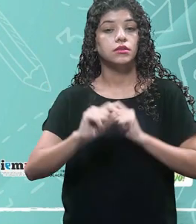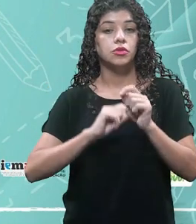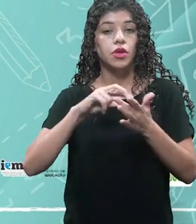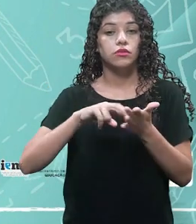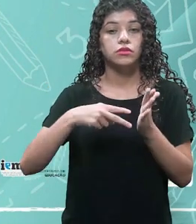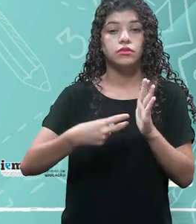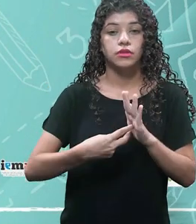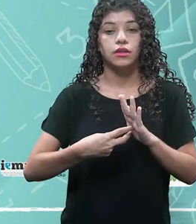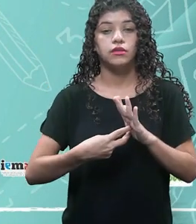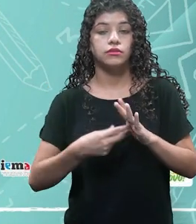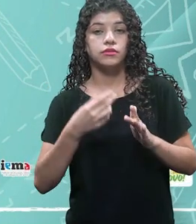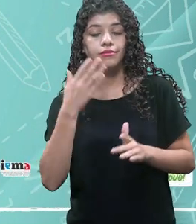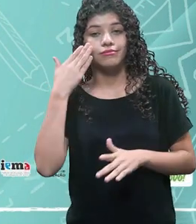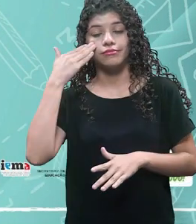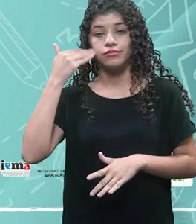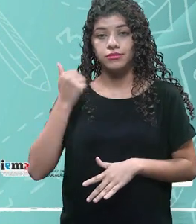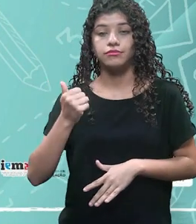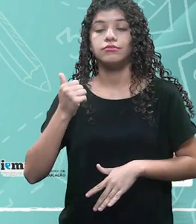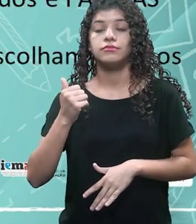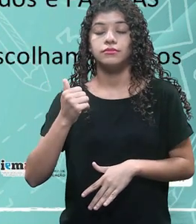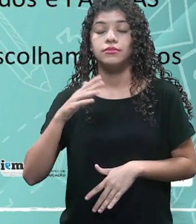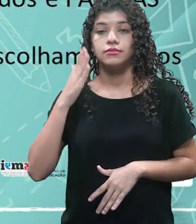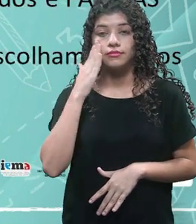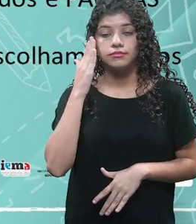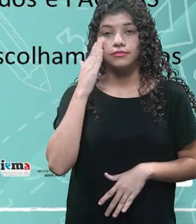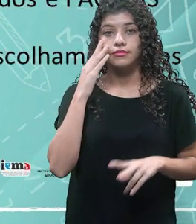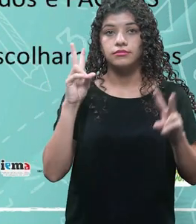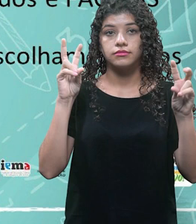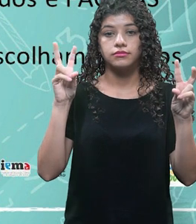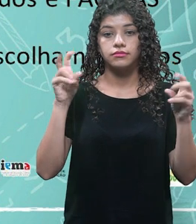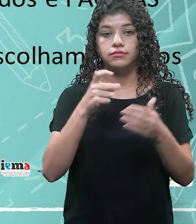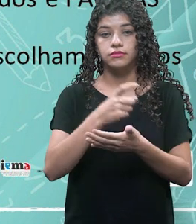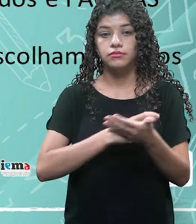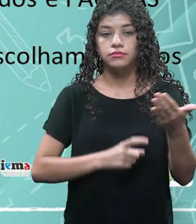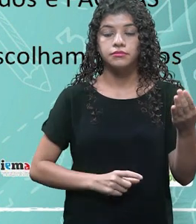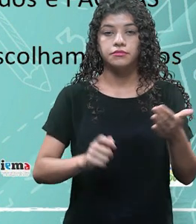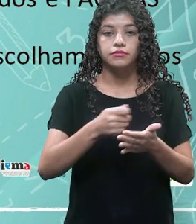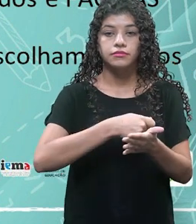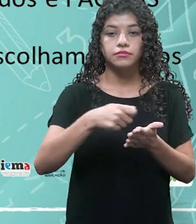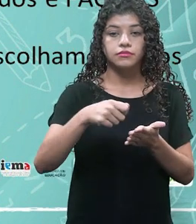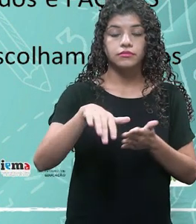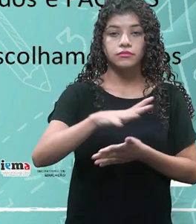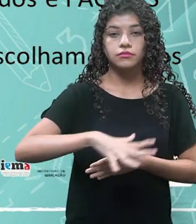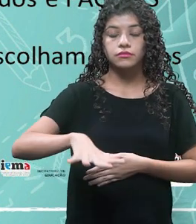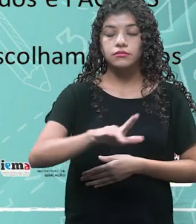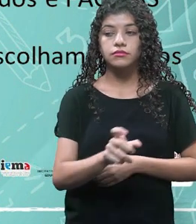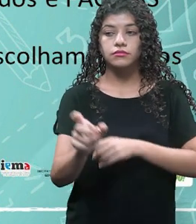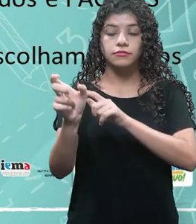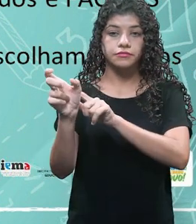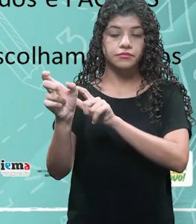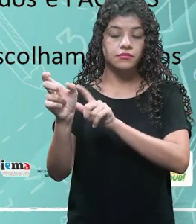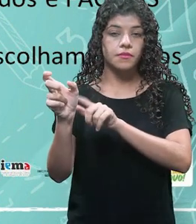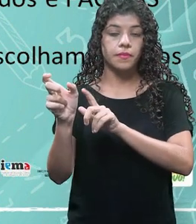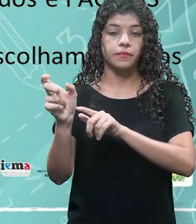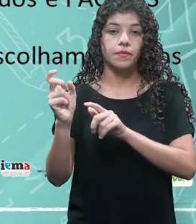o o o significado fica melhor de entender o o o assunto do texto anotem de maneira geral palavras chaves como